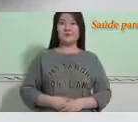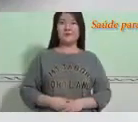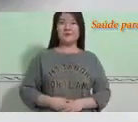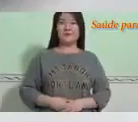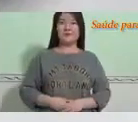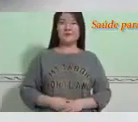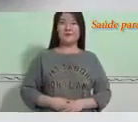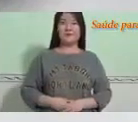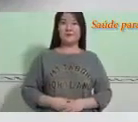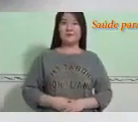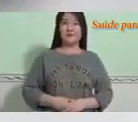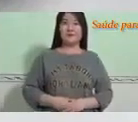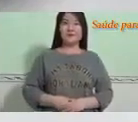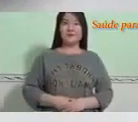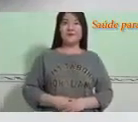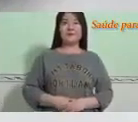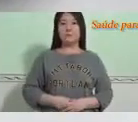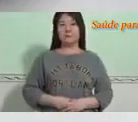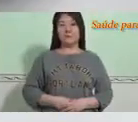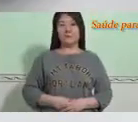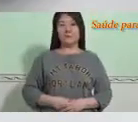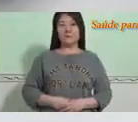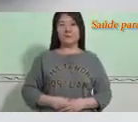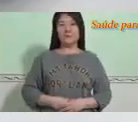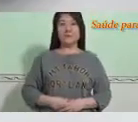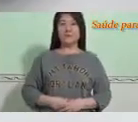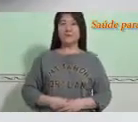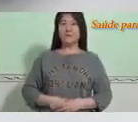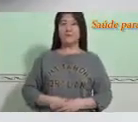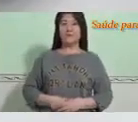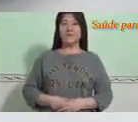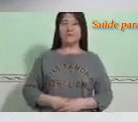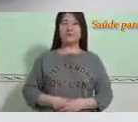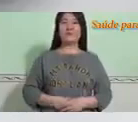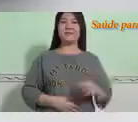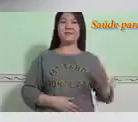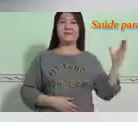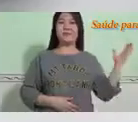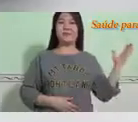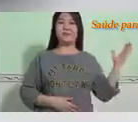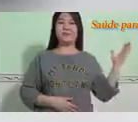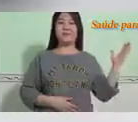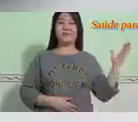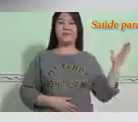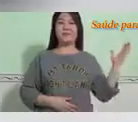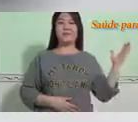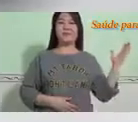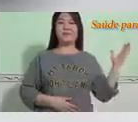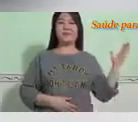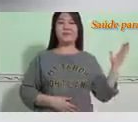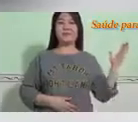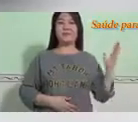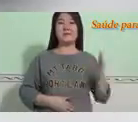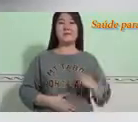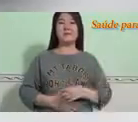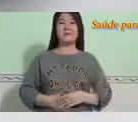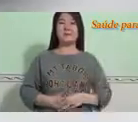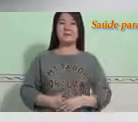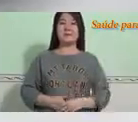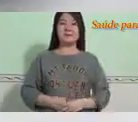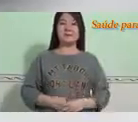vai baú criar a gota vírgula qualizar causadas a sintomas que podem surgir ponto além disso virgula terapia